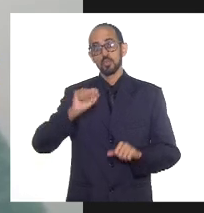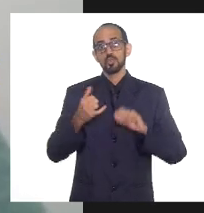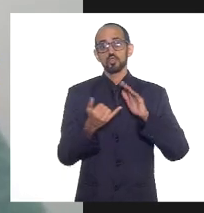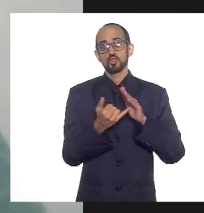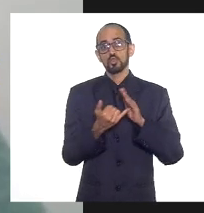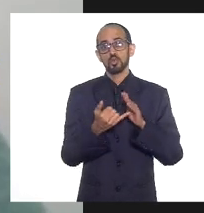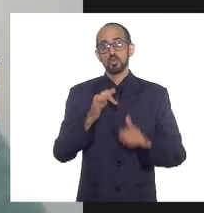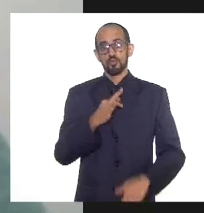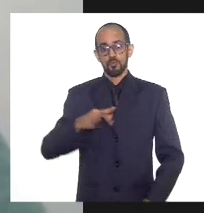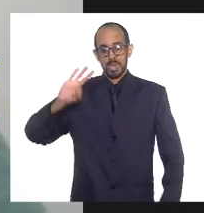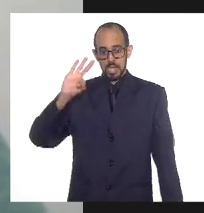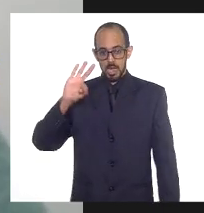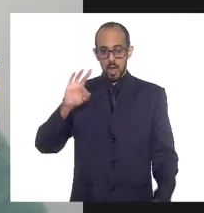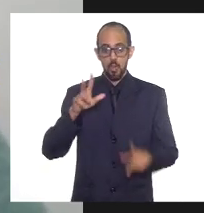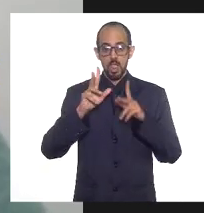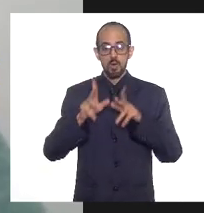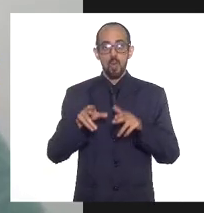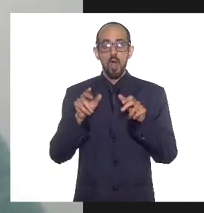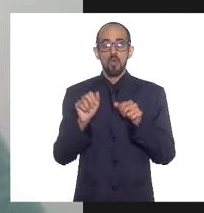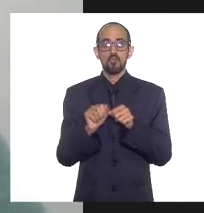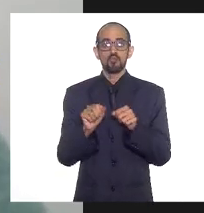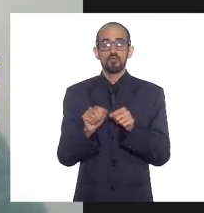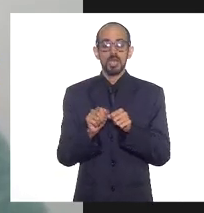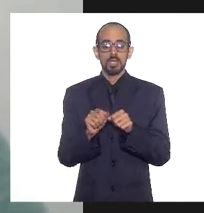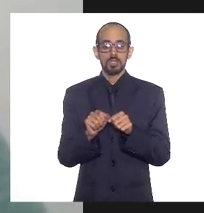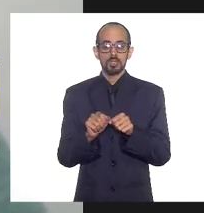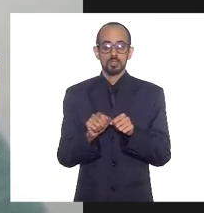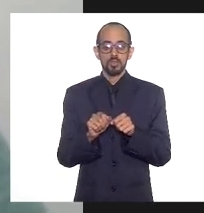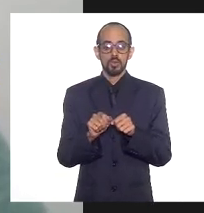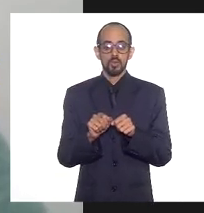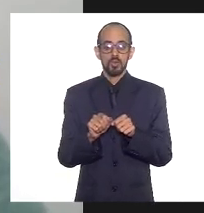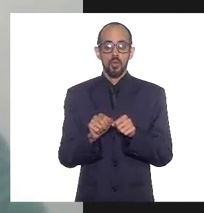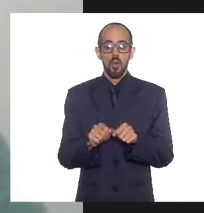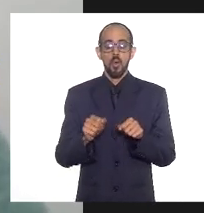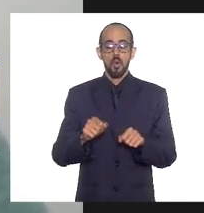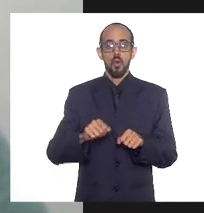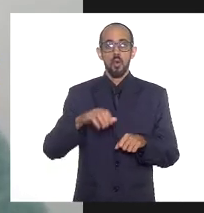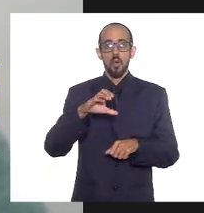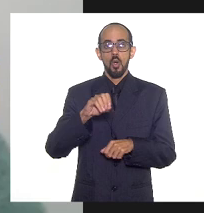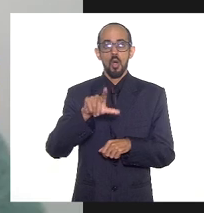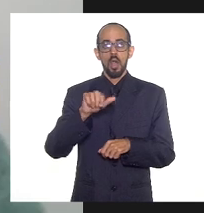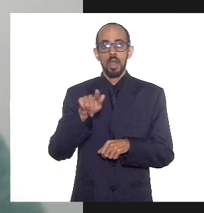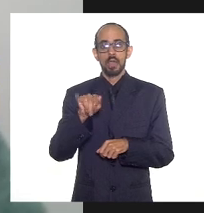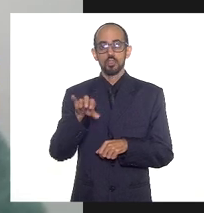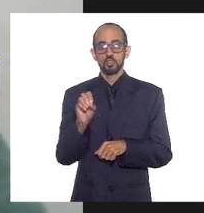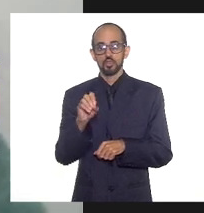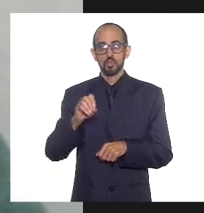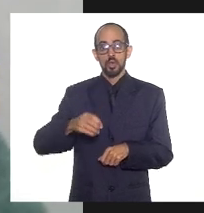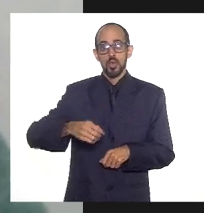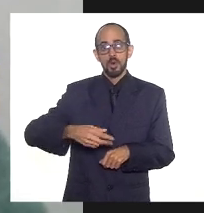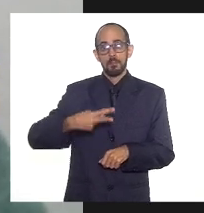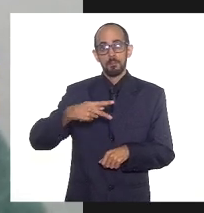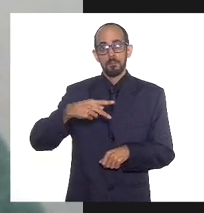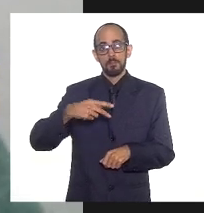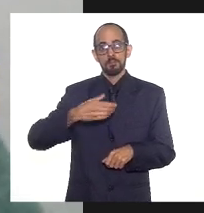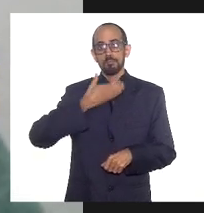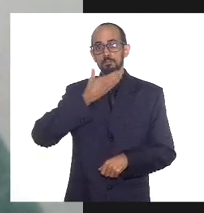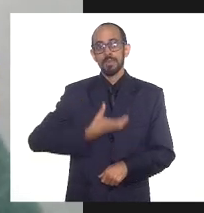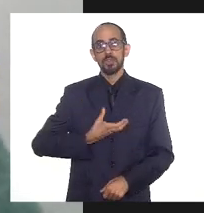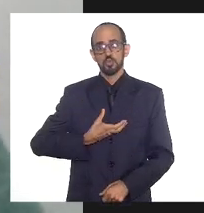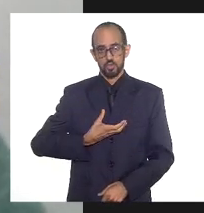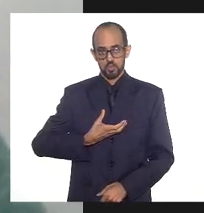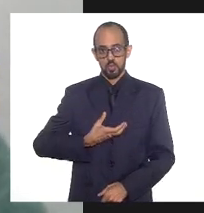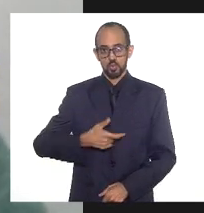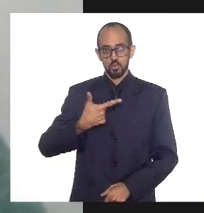como o MEC fez com o Colégio Pedro II em 2012. Então, o Instituto